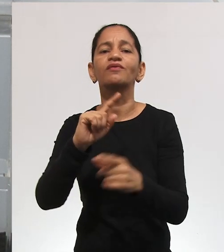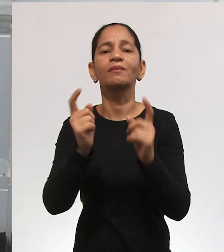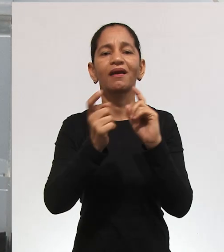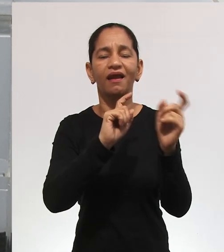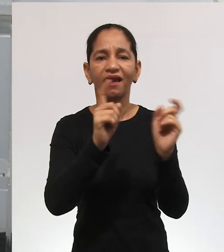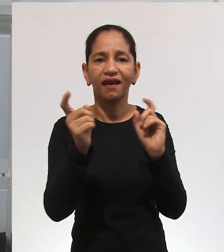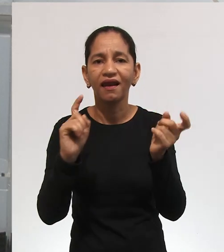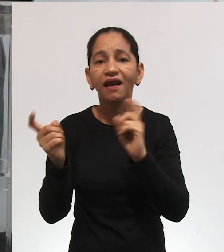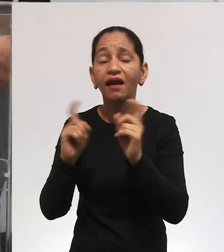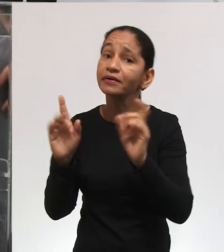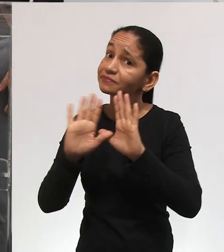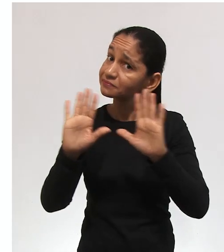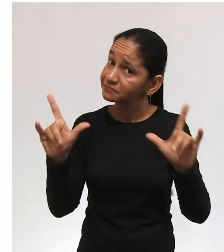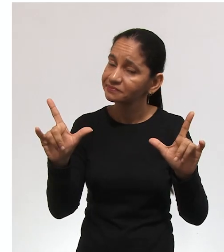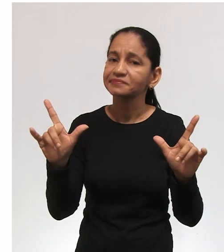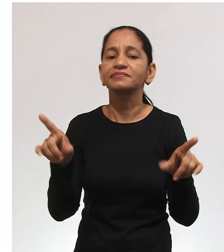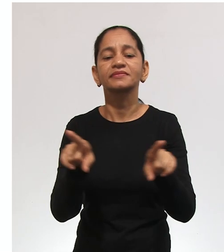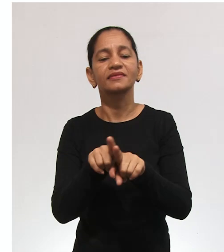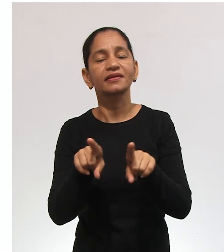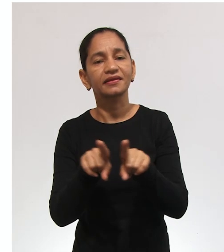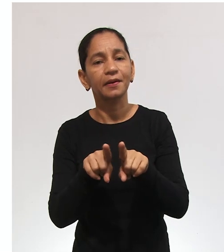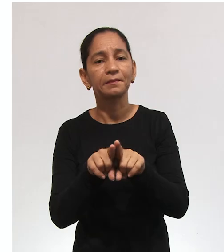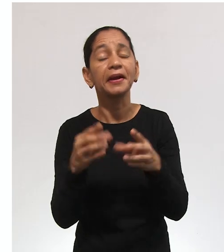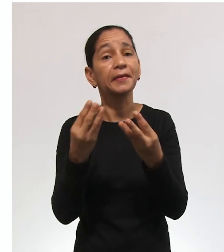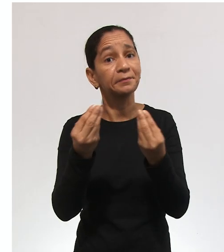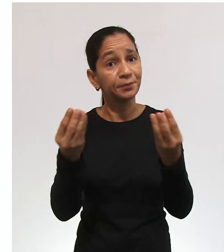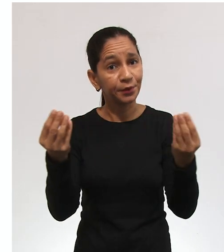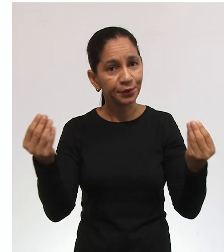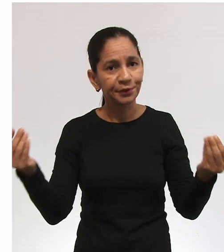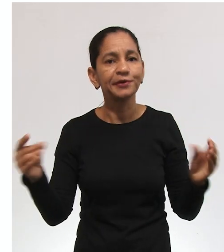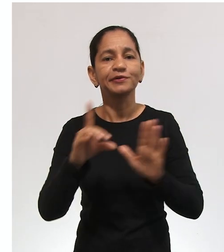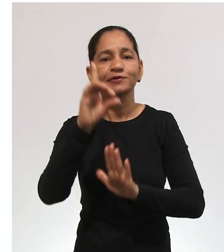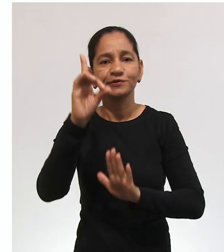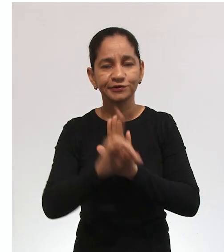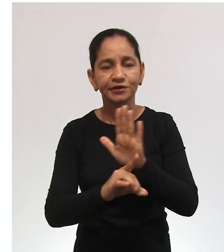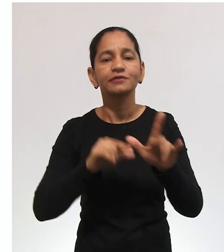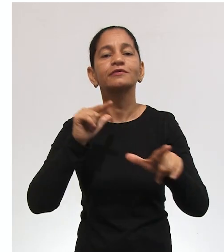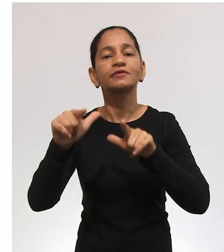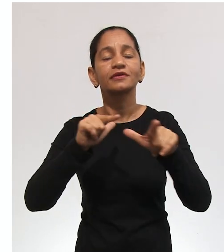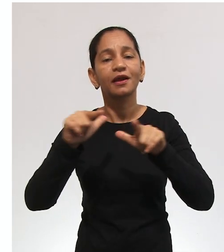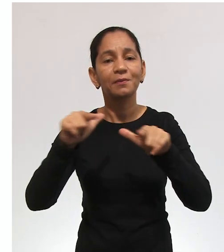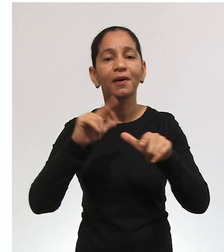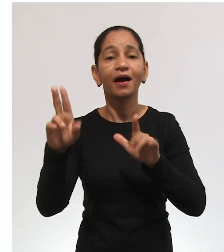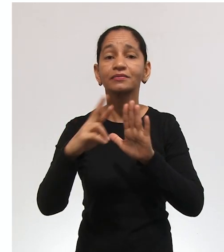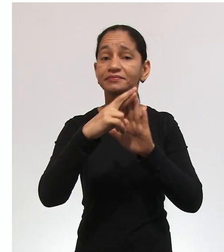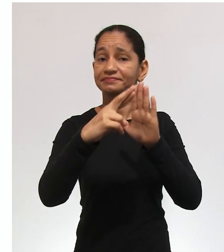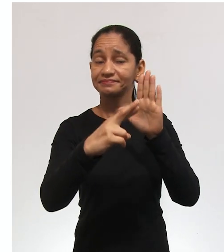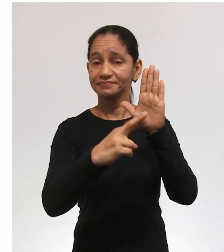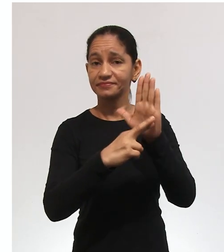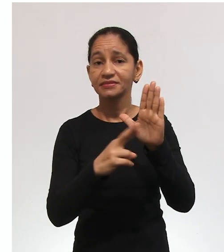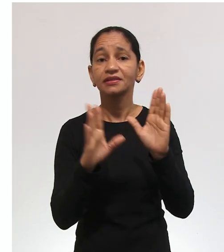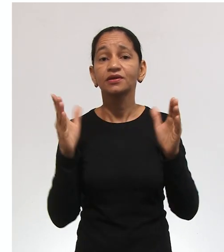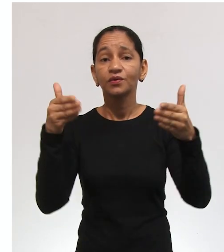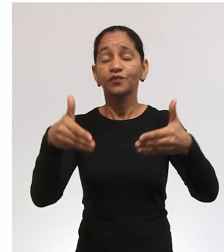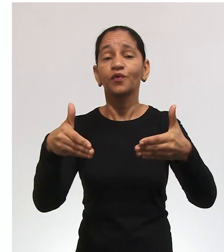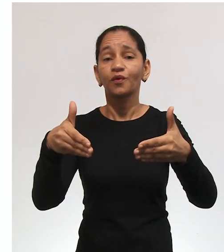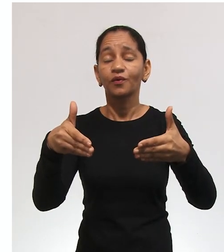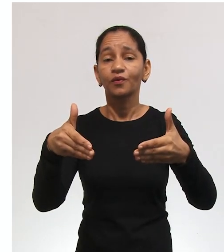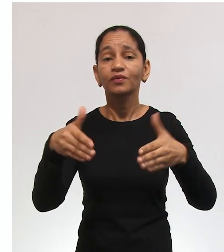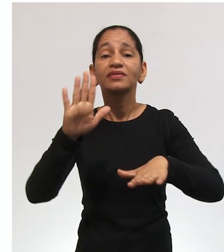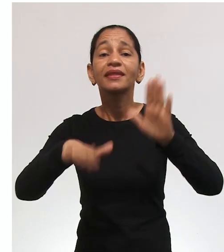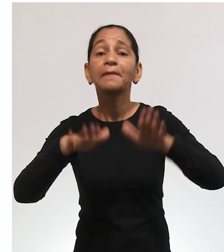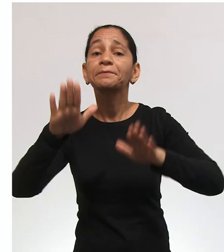a dignidade do trabalhador. Também é recheado o direito do trabalho por normas dedicadas